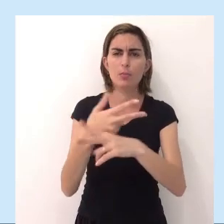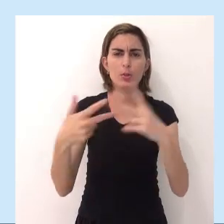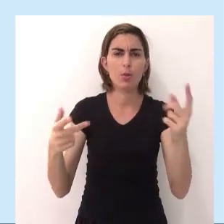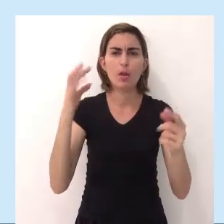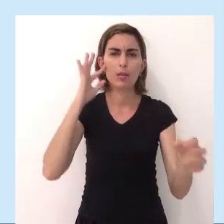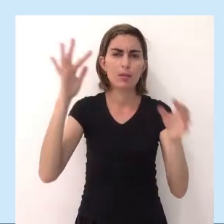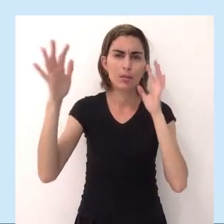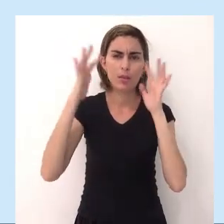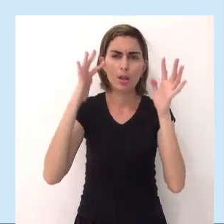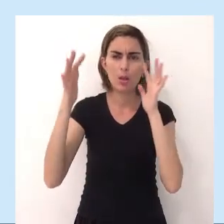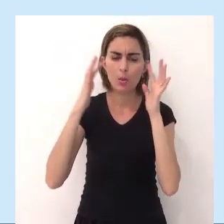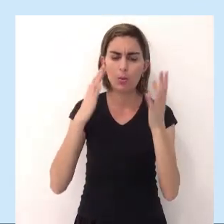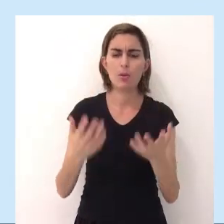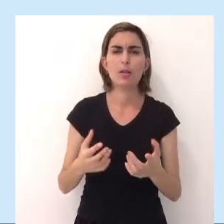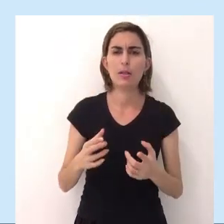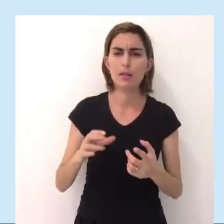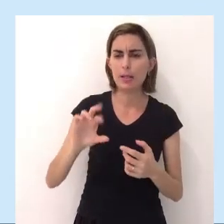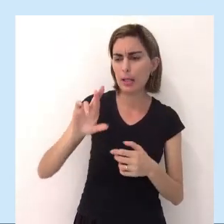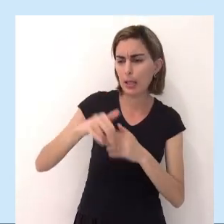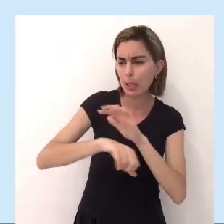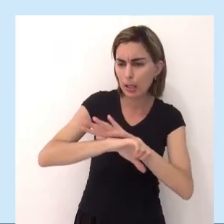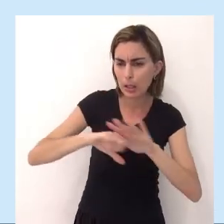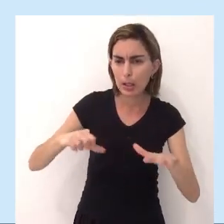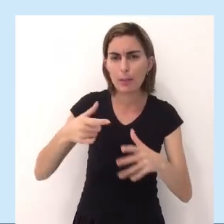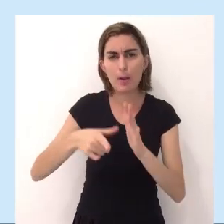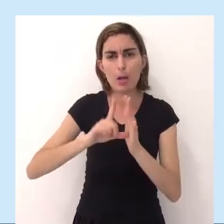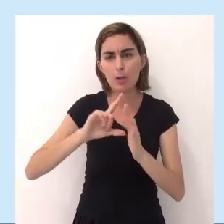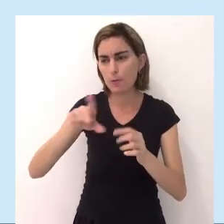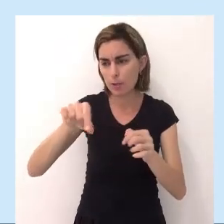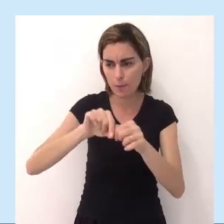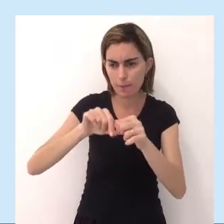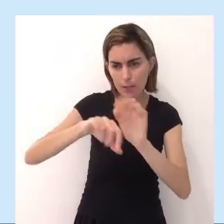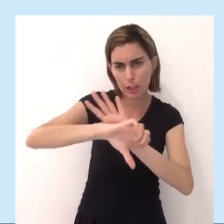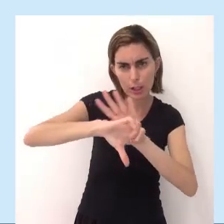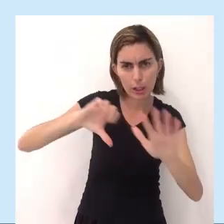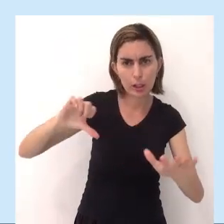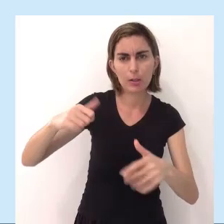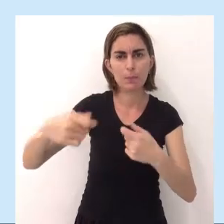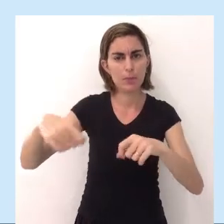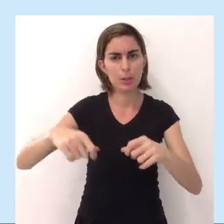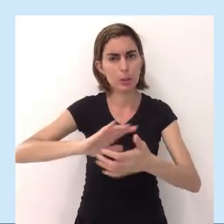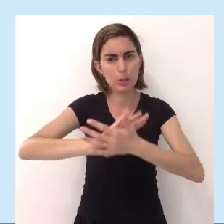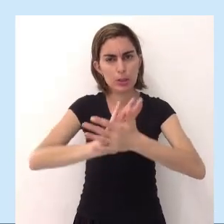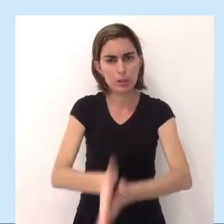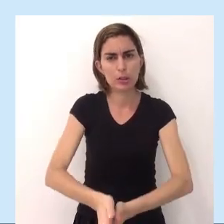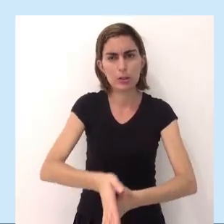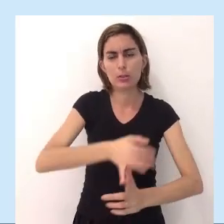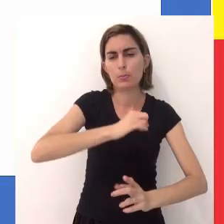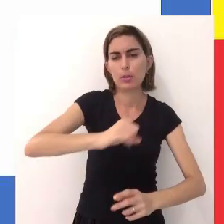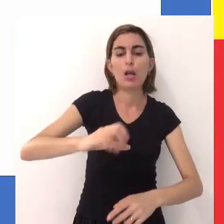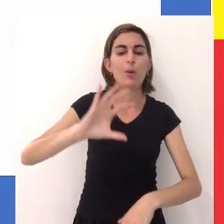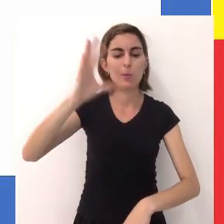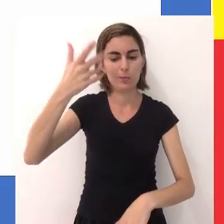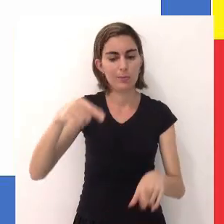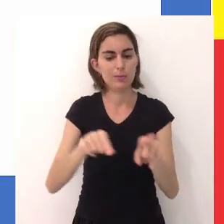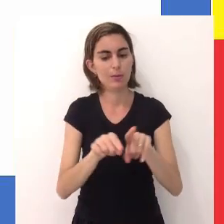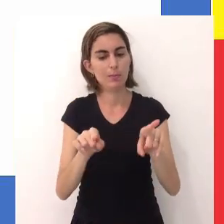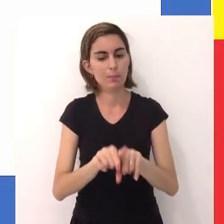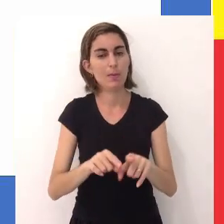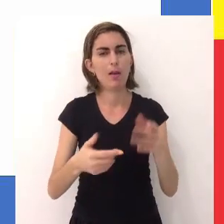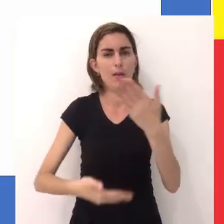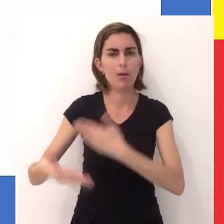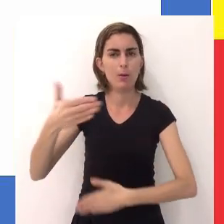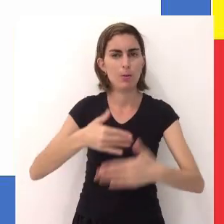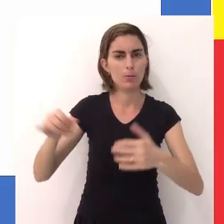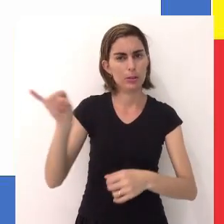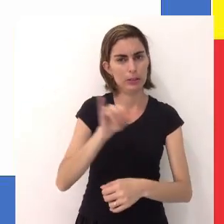essas teorias do pré-crime, né? Antes de você cometer o crime, você tem que ser reprimido, então isso acontece também. As